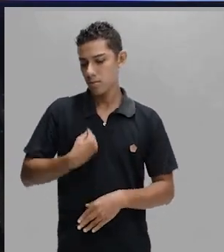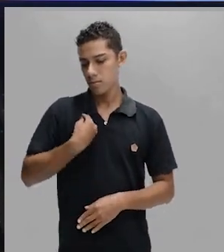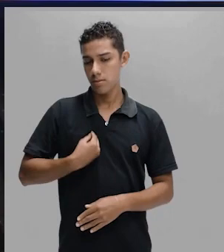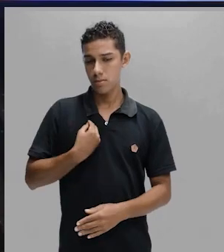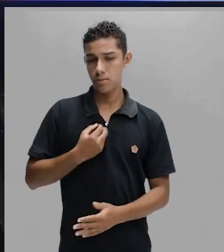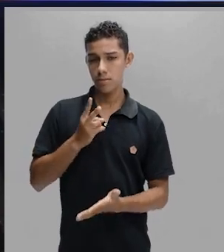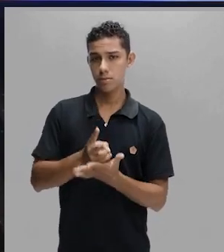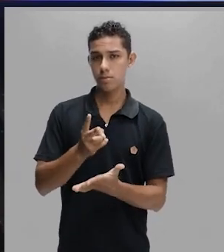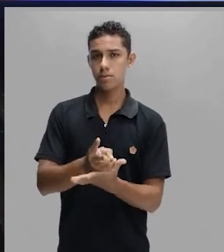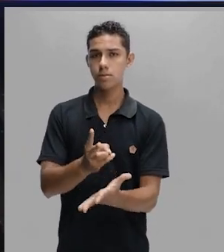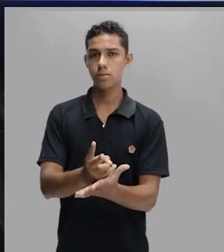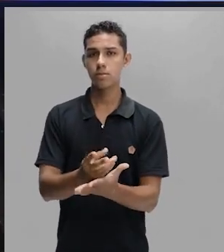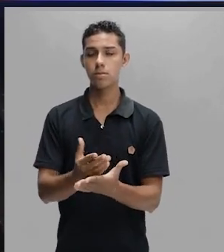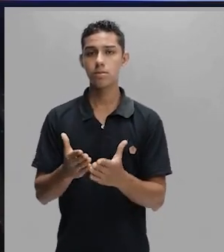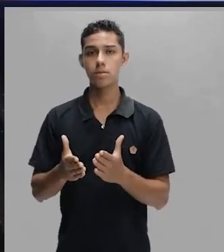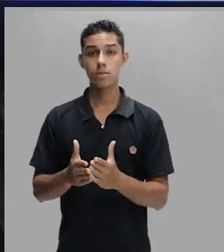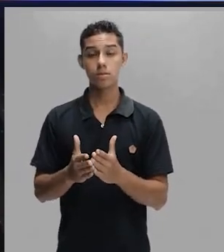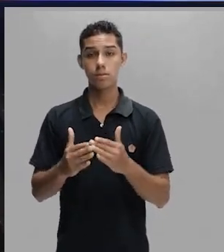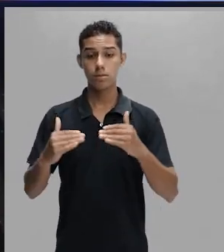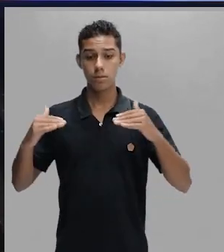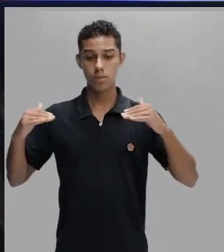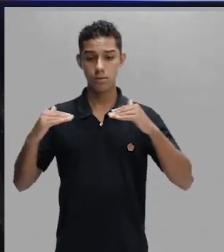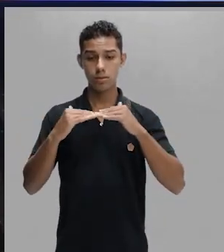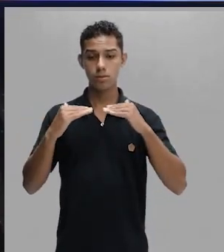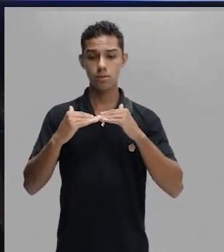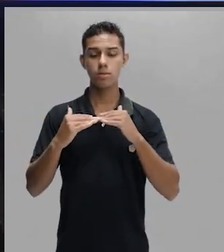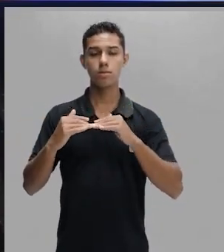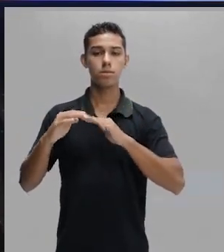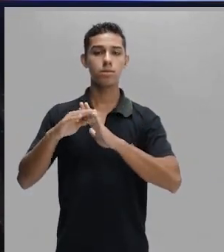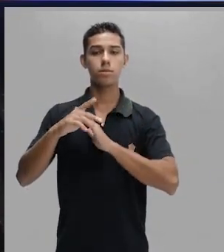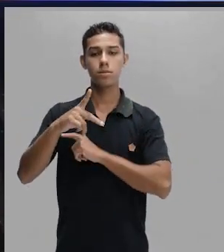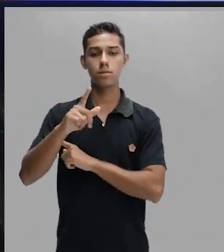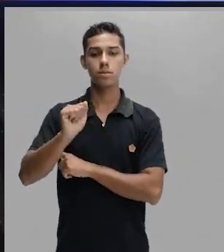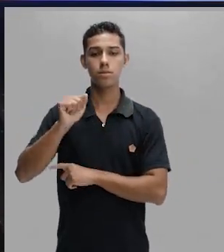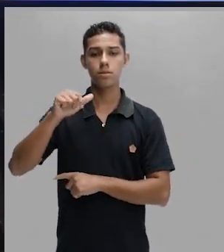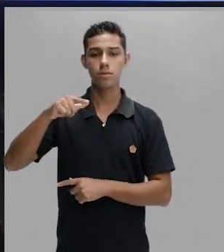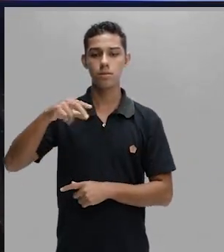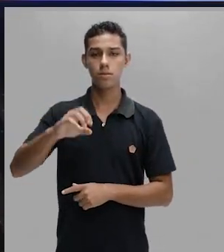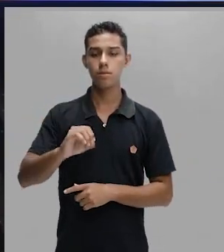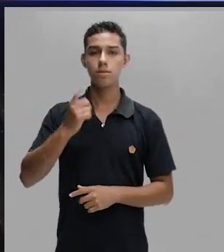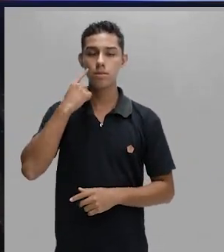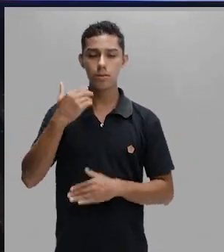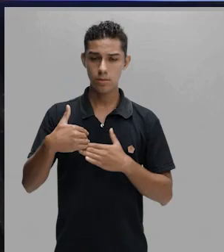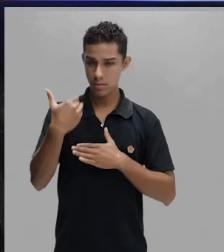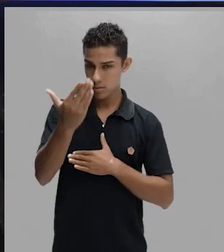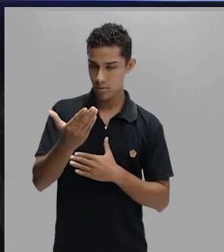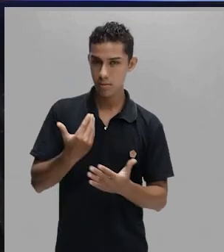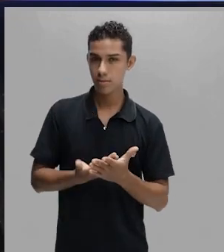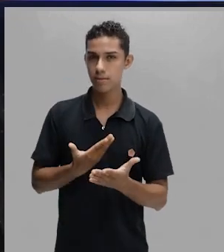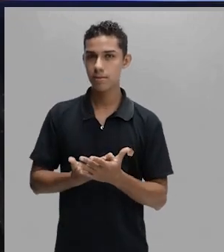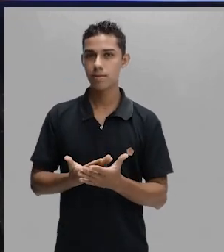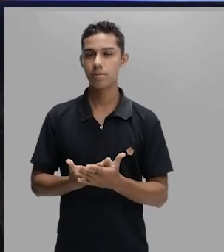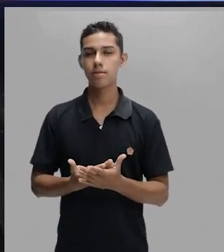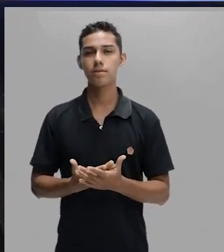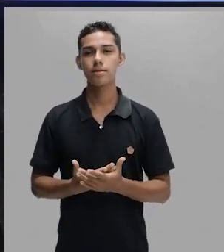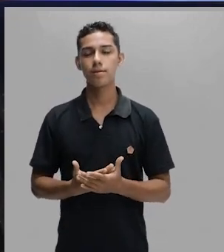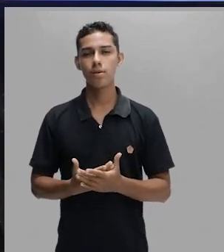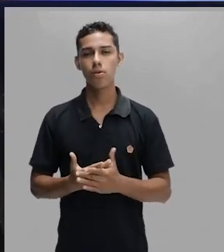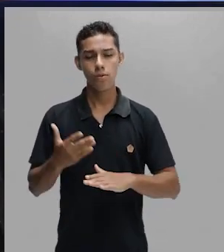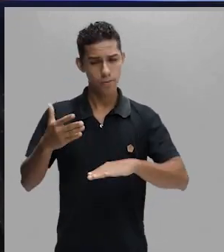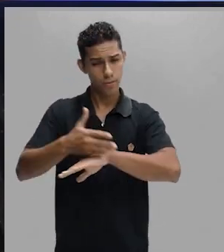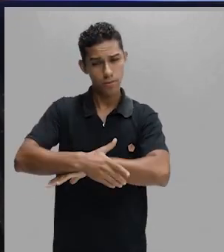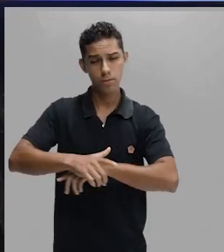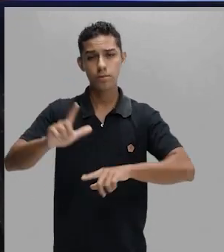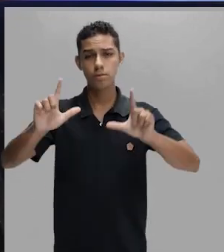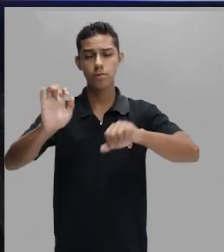fixar, eles estão sempre perpendicular ao plano, tá certo? Então, até a nossa próxima aula. Acessem a nossa